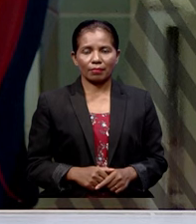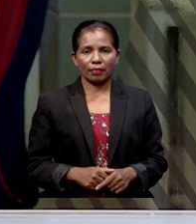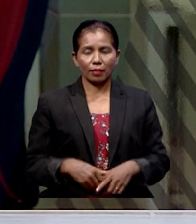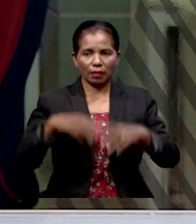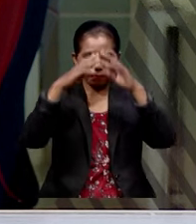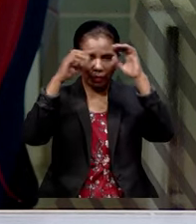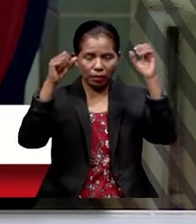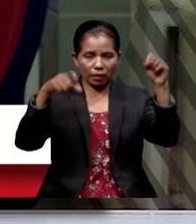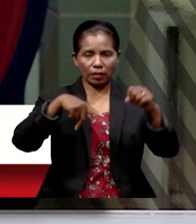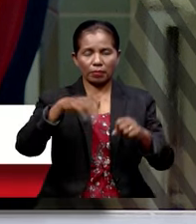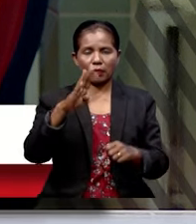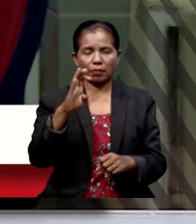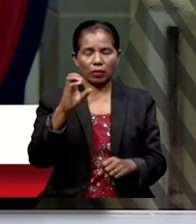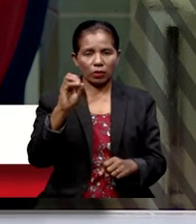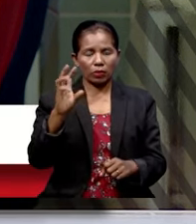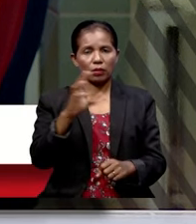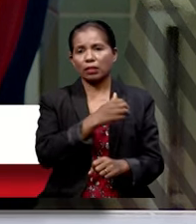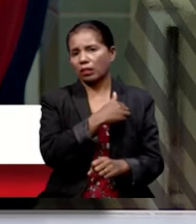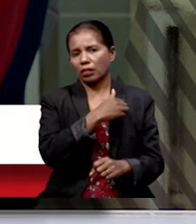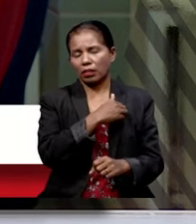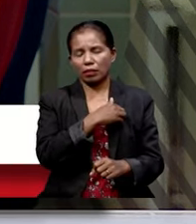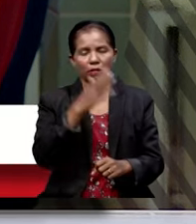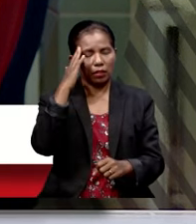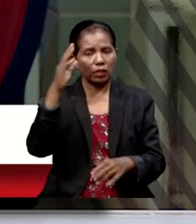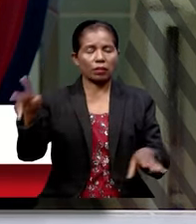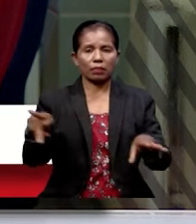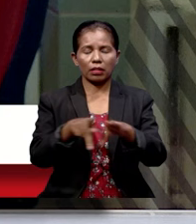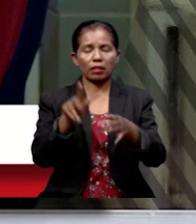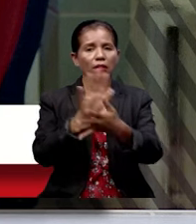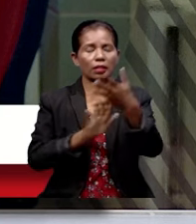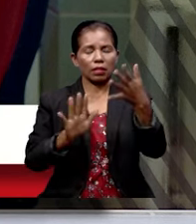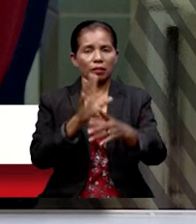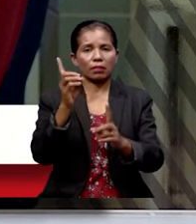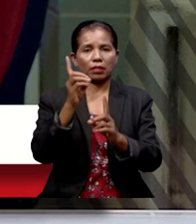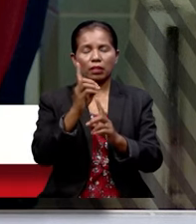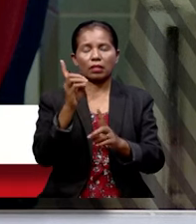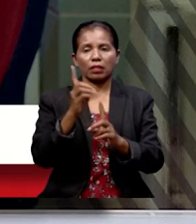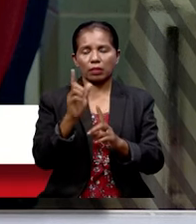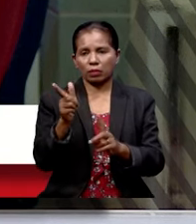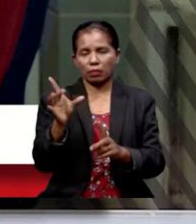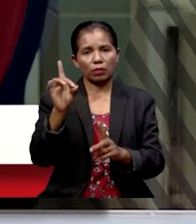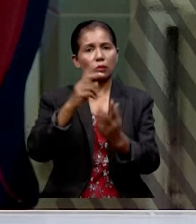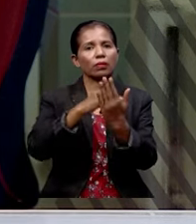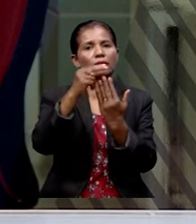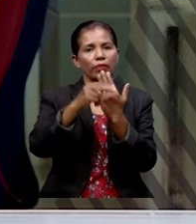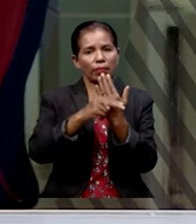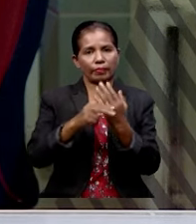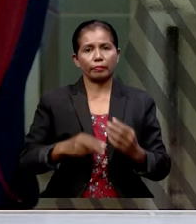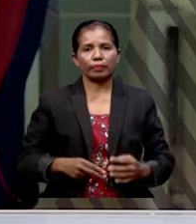Presidente Prabowo Subianto se deu confirmado, o ato participa, cerimônia de celebração 28 de novembro.